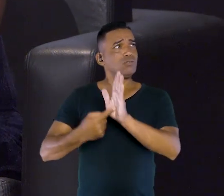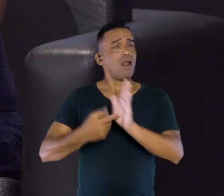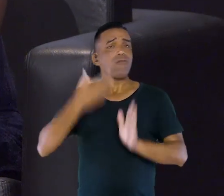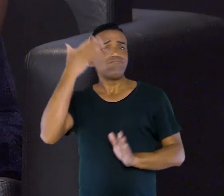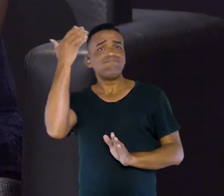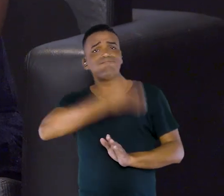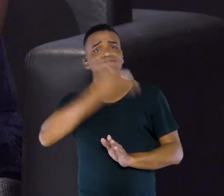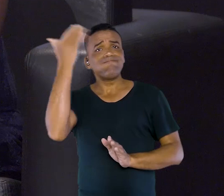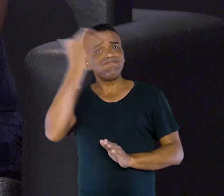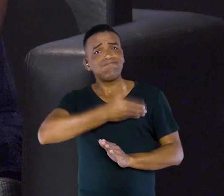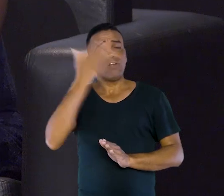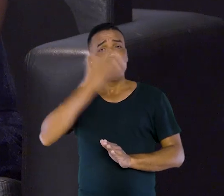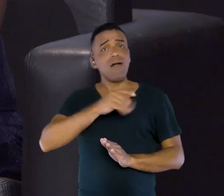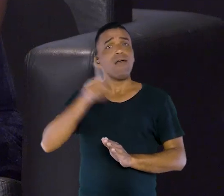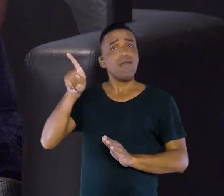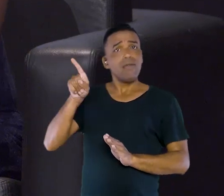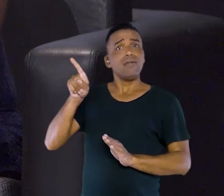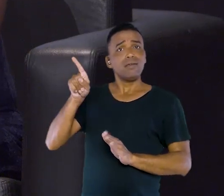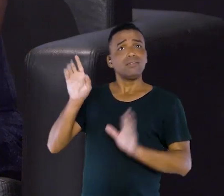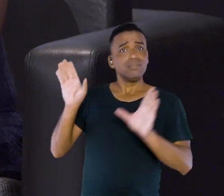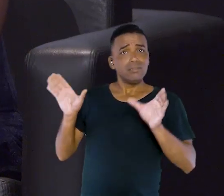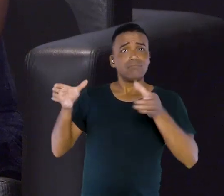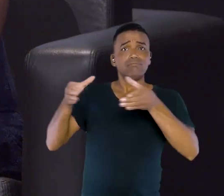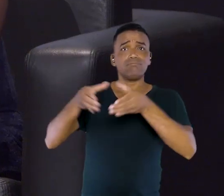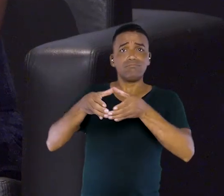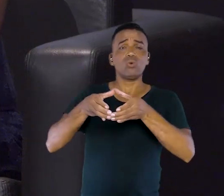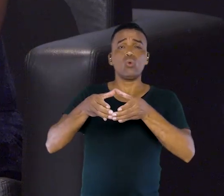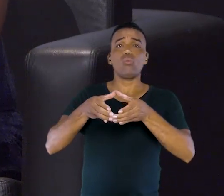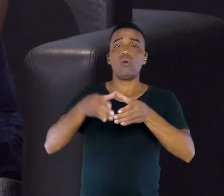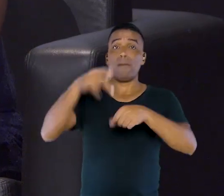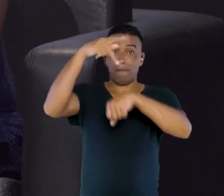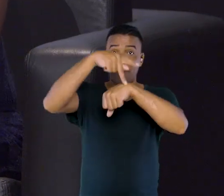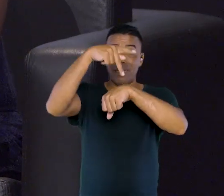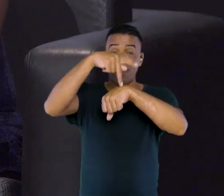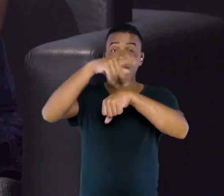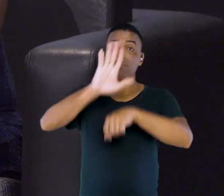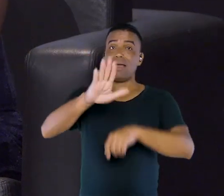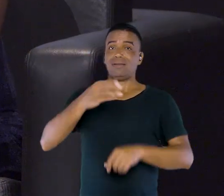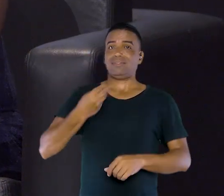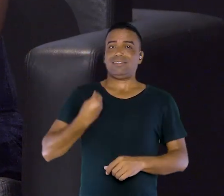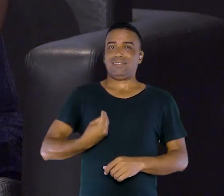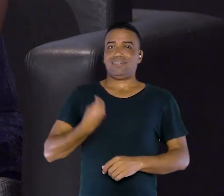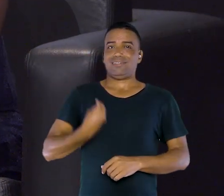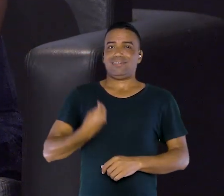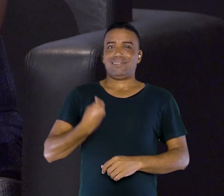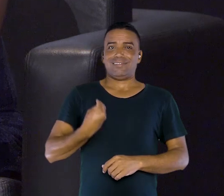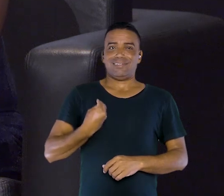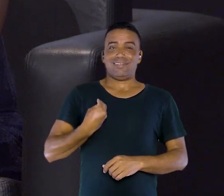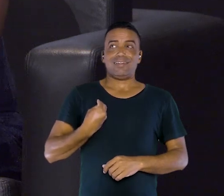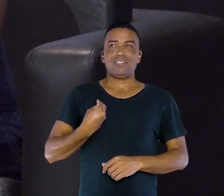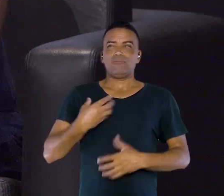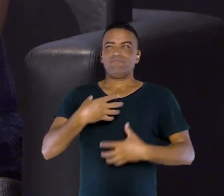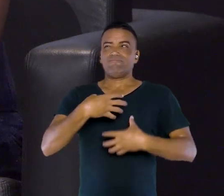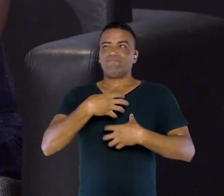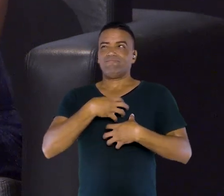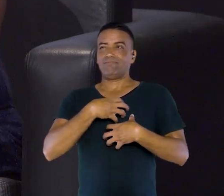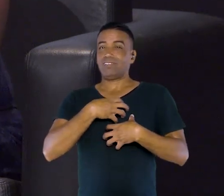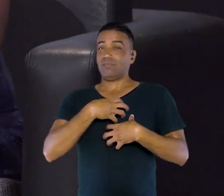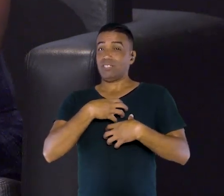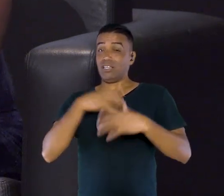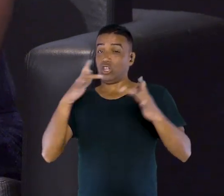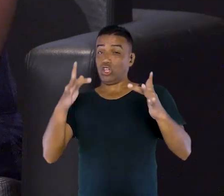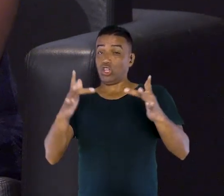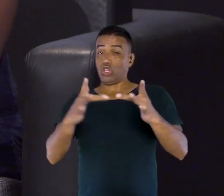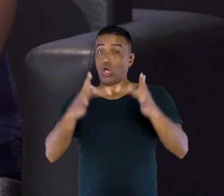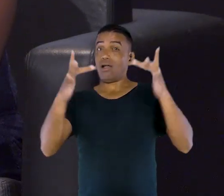para reafirmar e dizer que eles são essas, né? É uma pedra, mas é vivo. Ela te causa mal se você